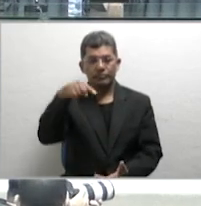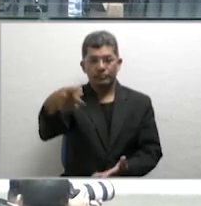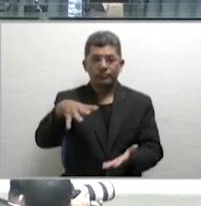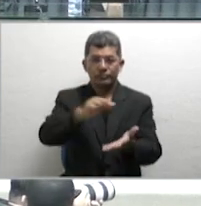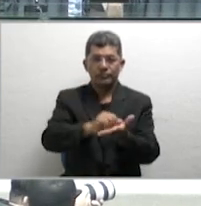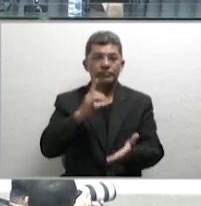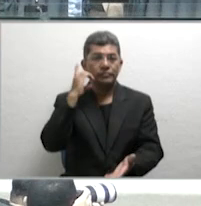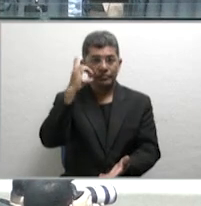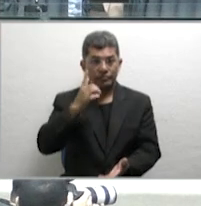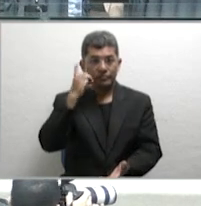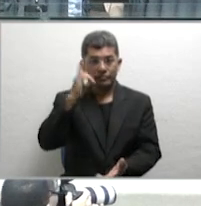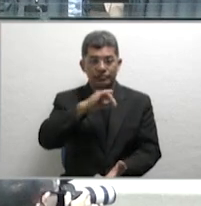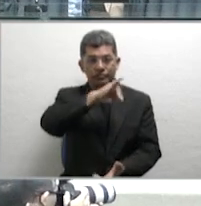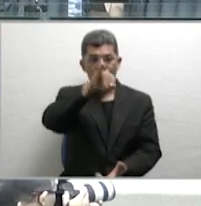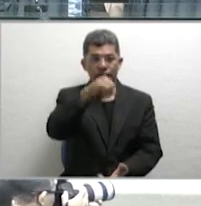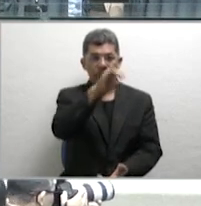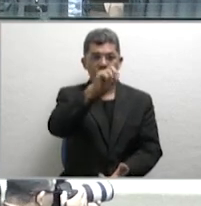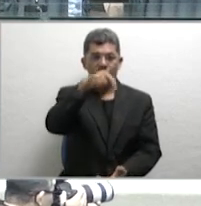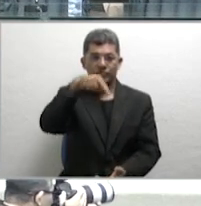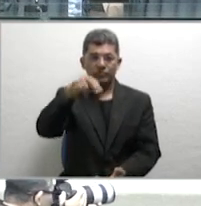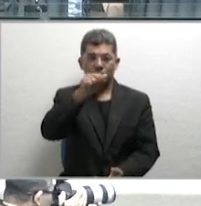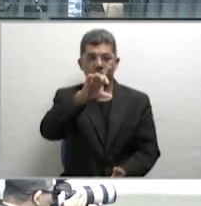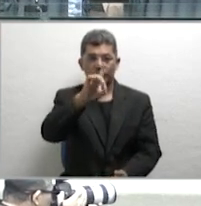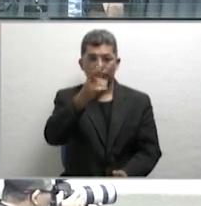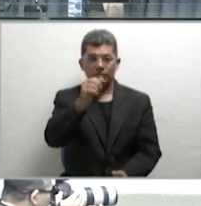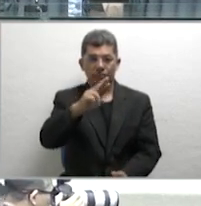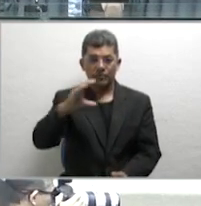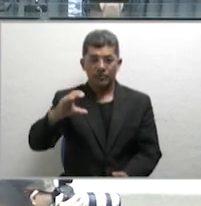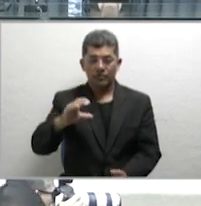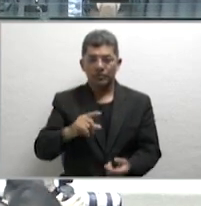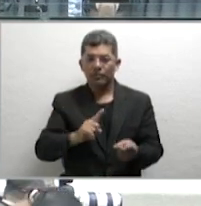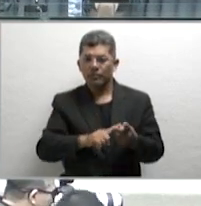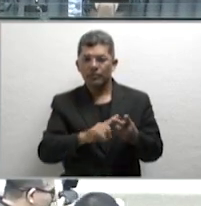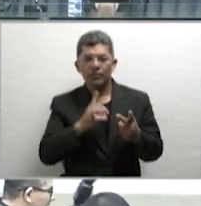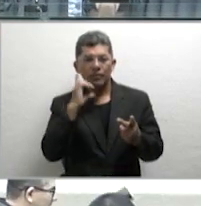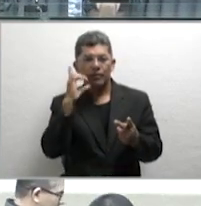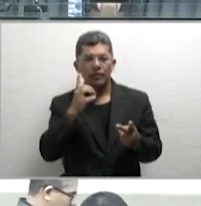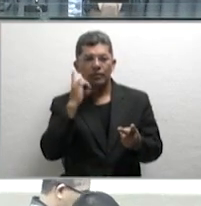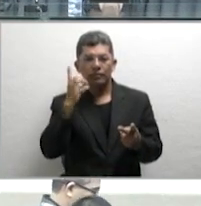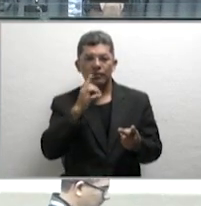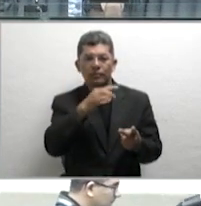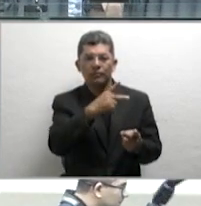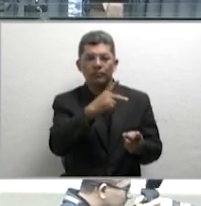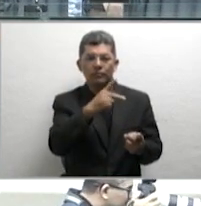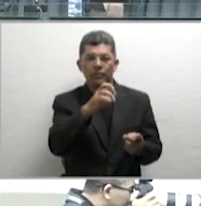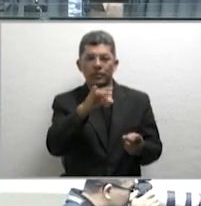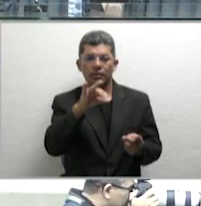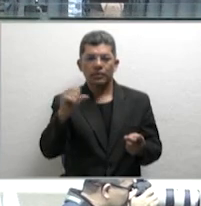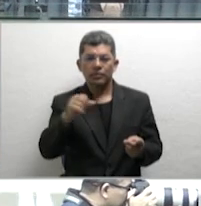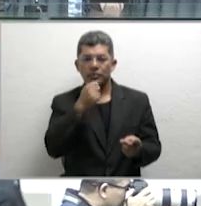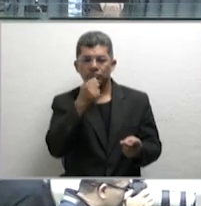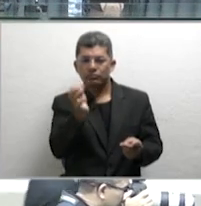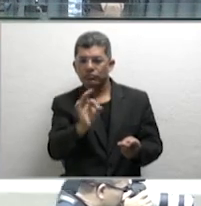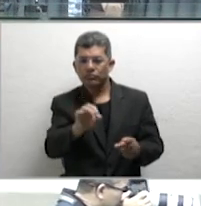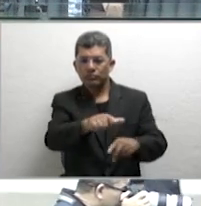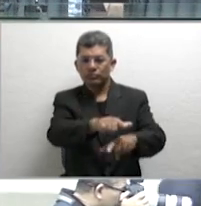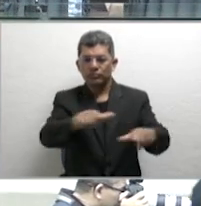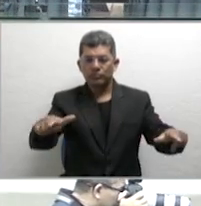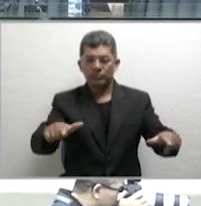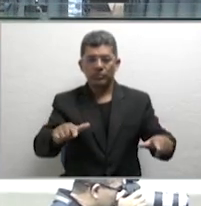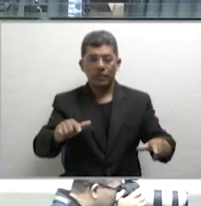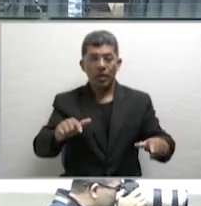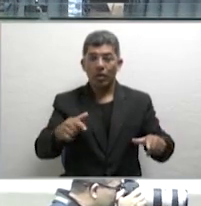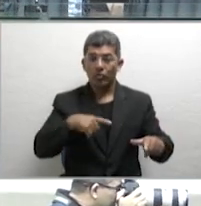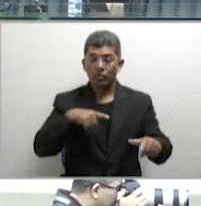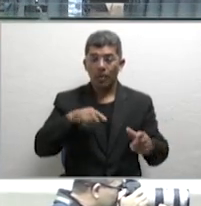inscrito, deputada Joana Dark, tendo em vista o deputado delegado Pérez, não se conta no plenário. Deputada Joana Dark. Senhores deputados, como é